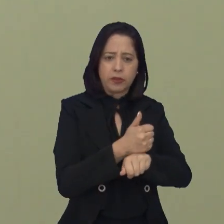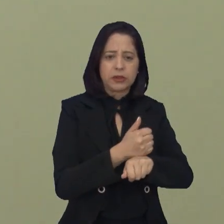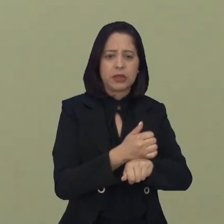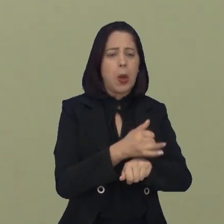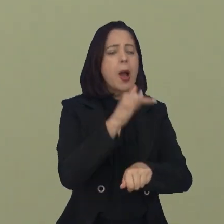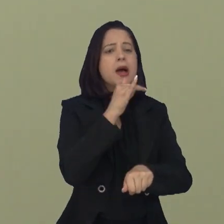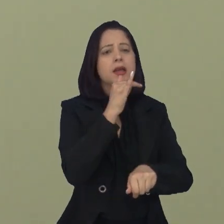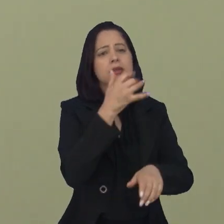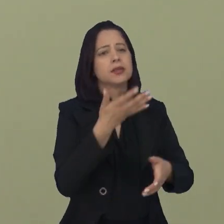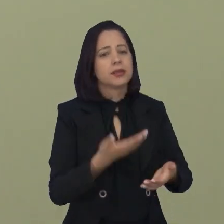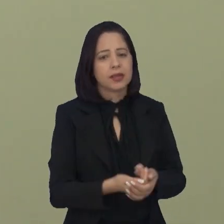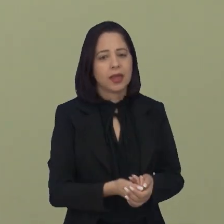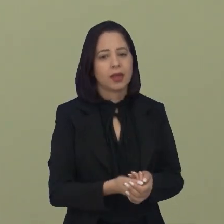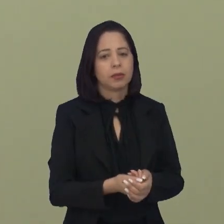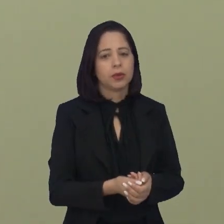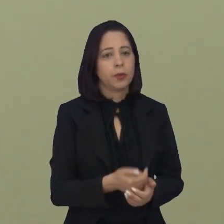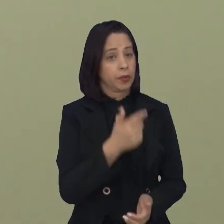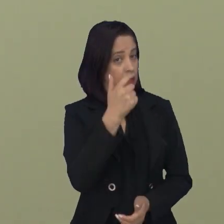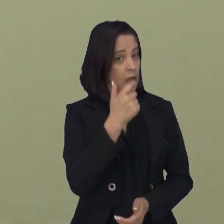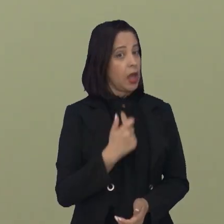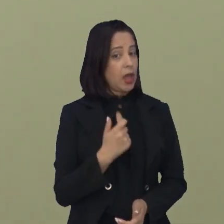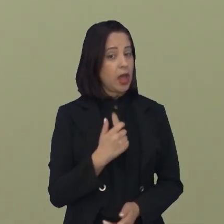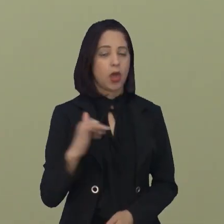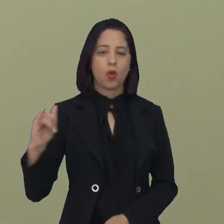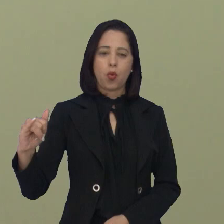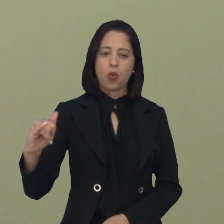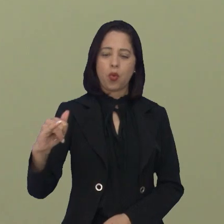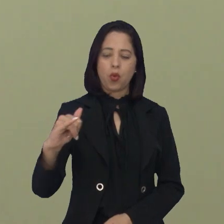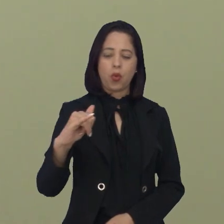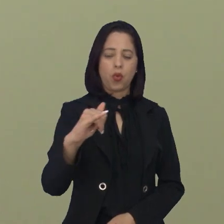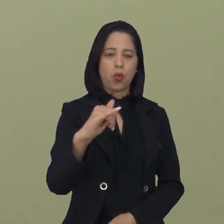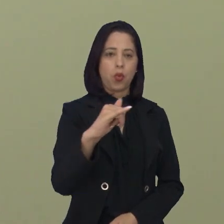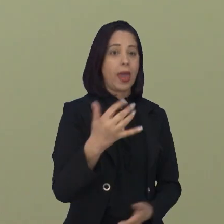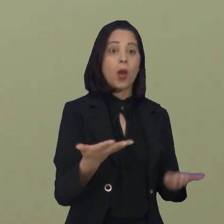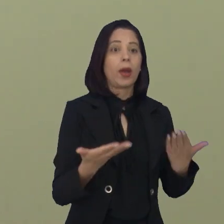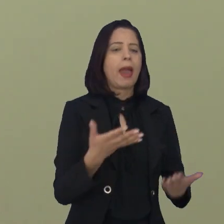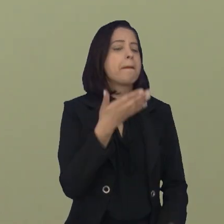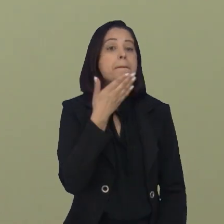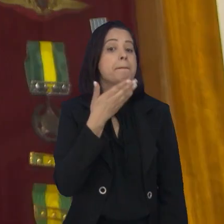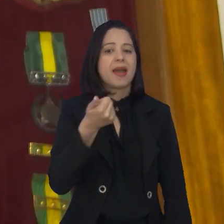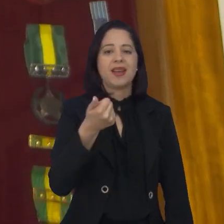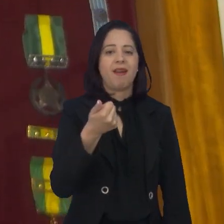exemplo, um aviador, eu queria ser o melhor aviador.